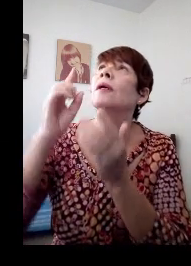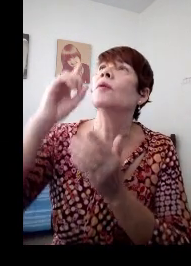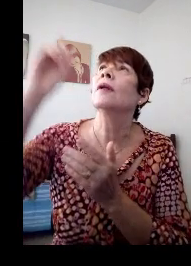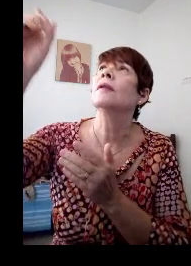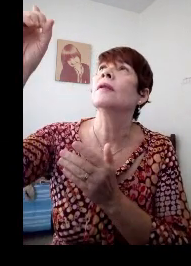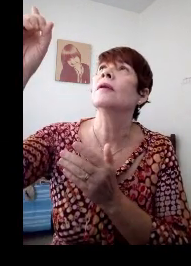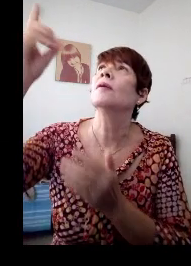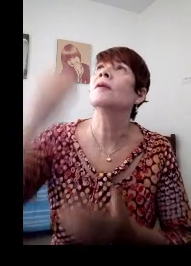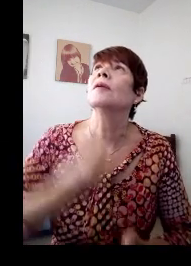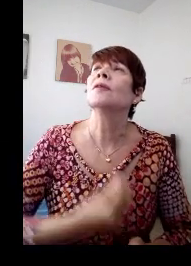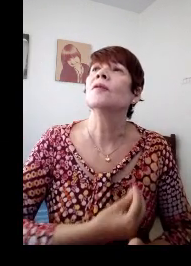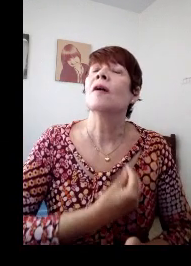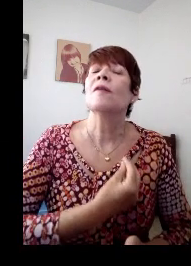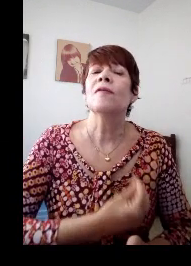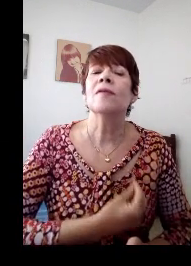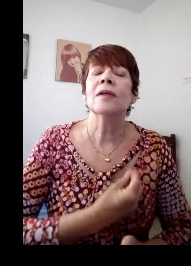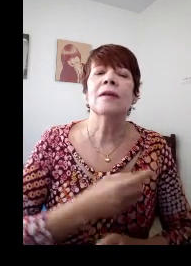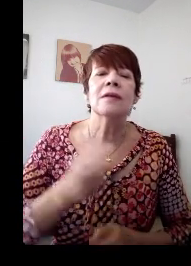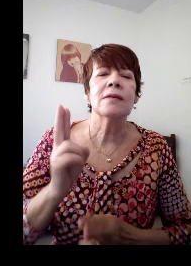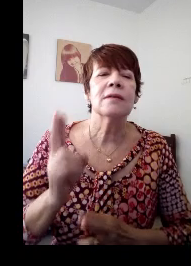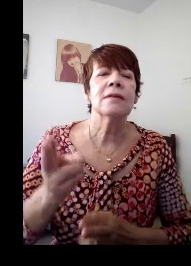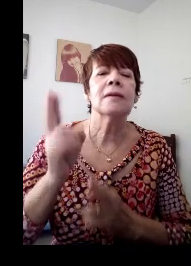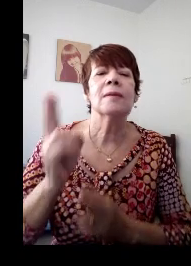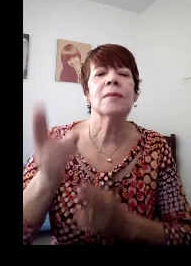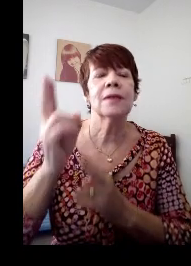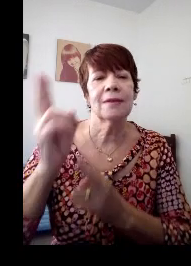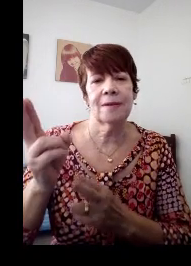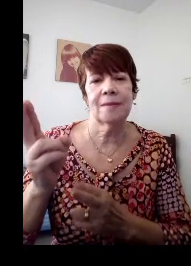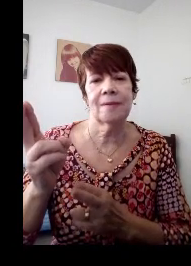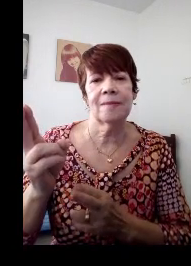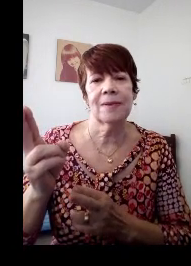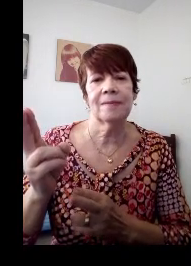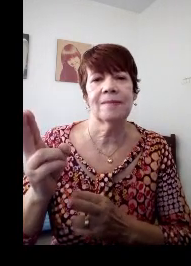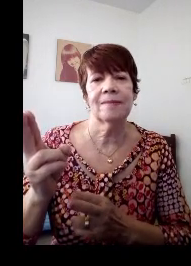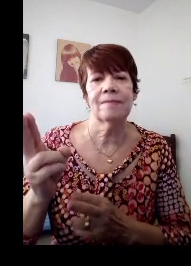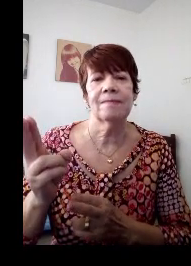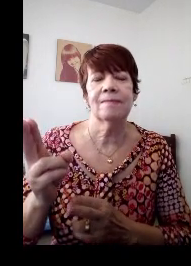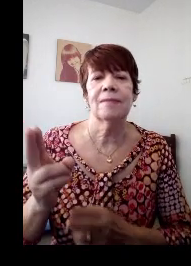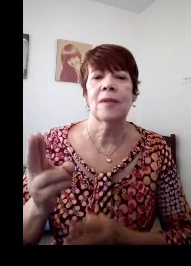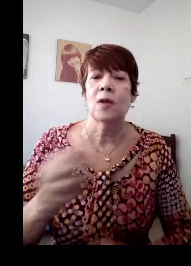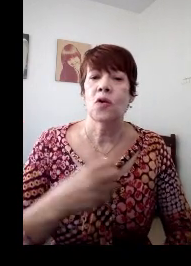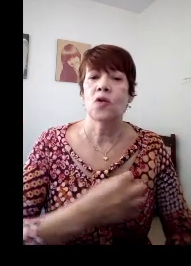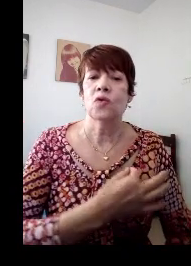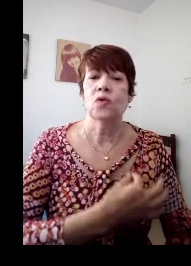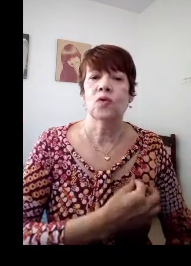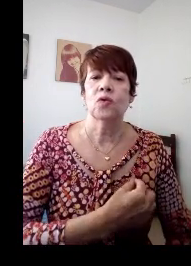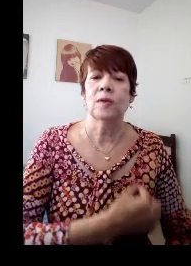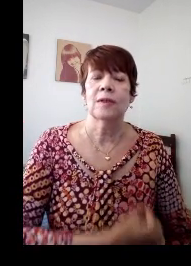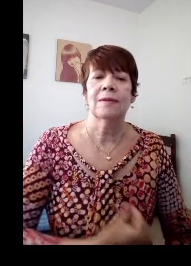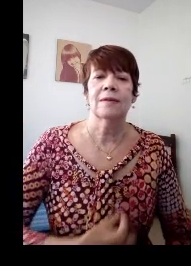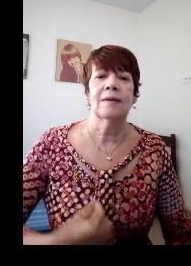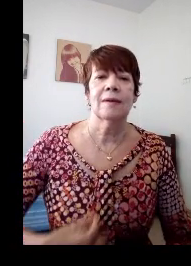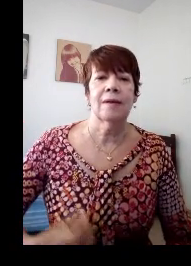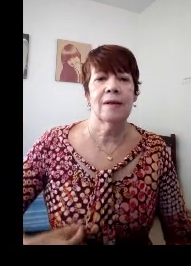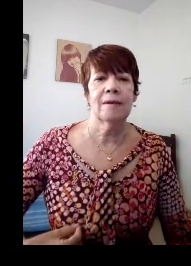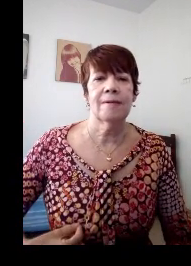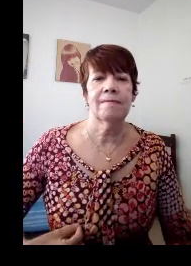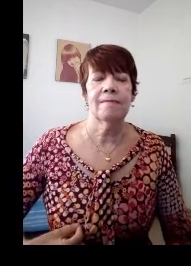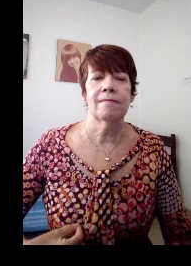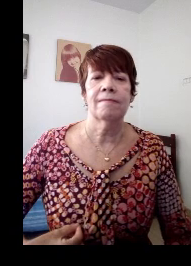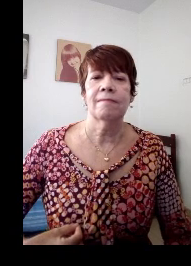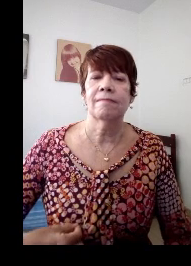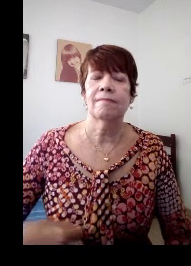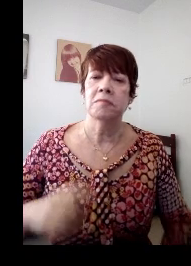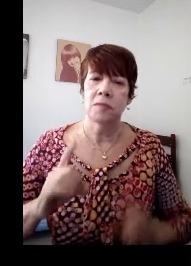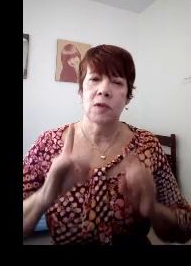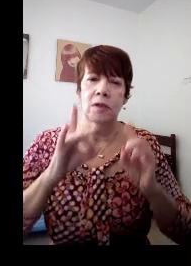Deus, buscando a Deus constantemente. Ele não permitia que